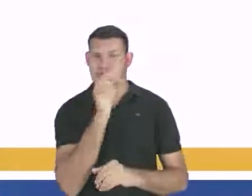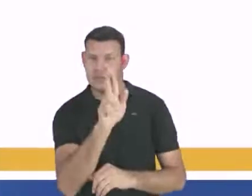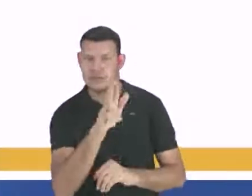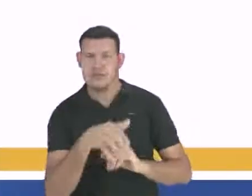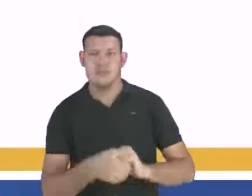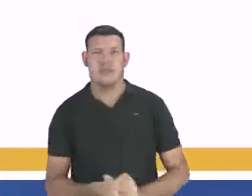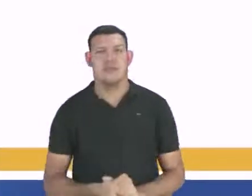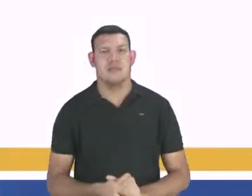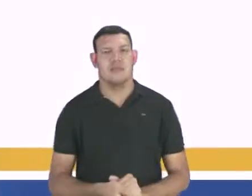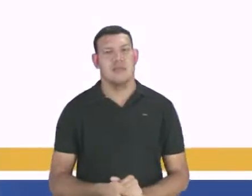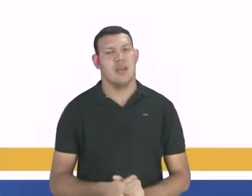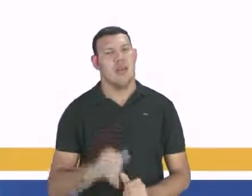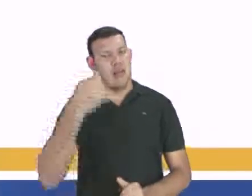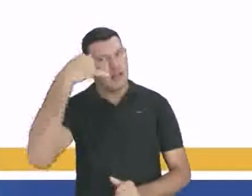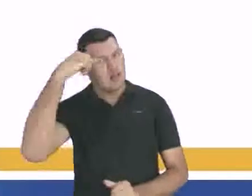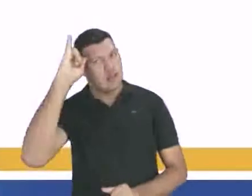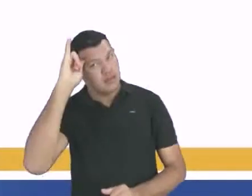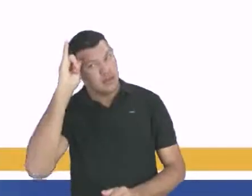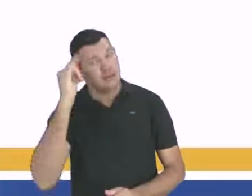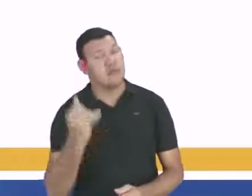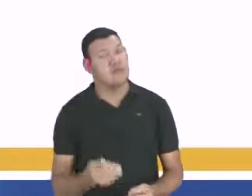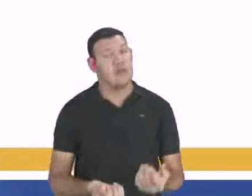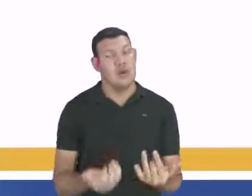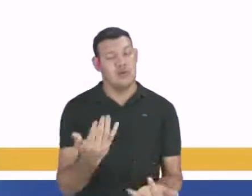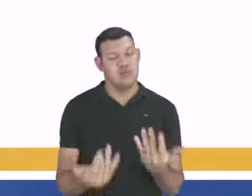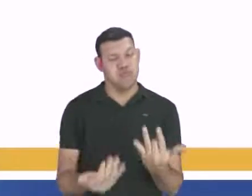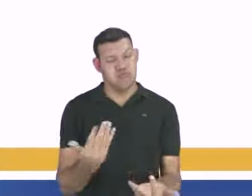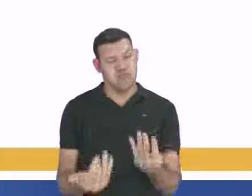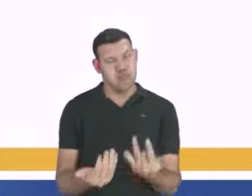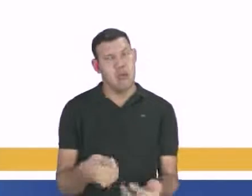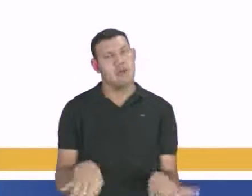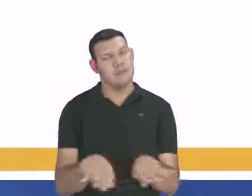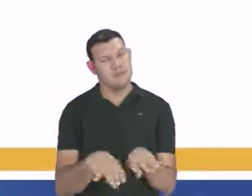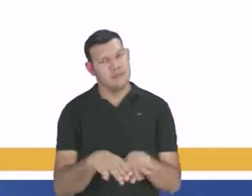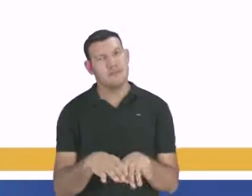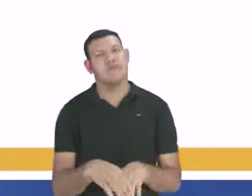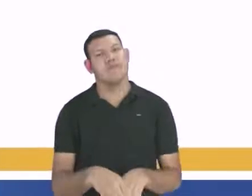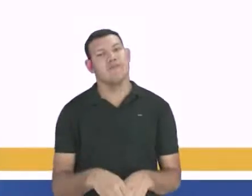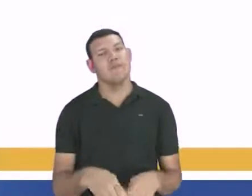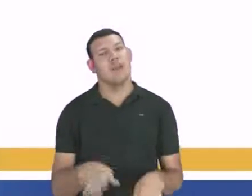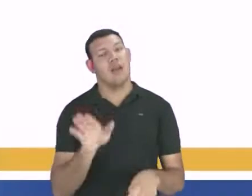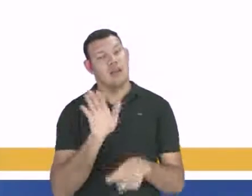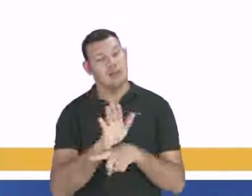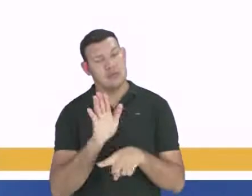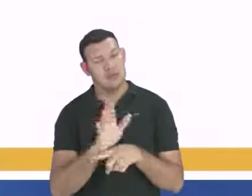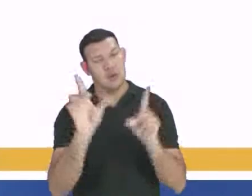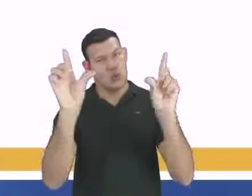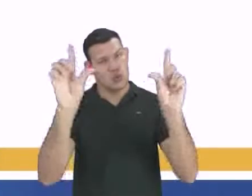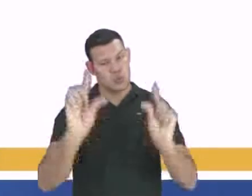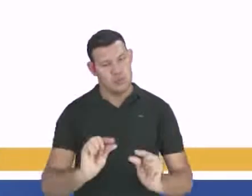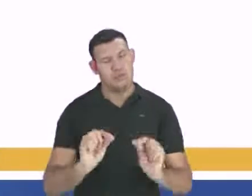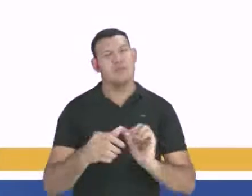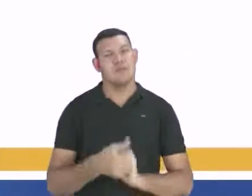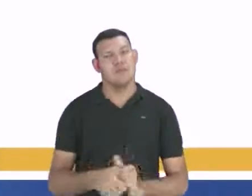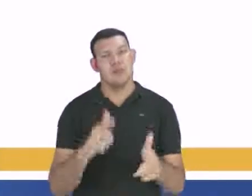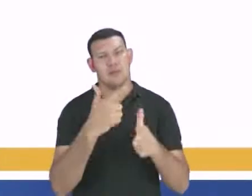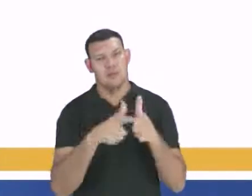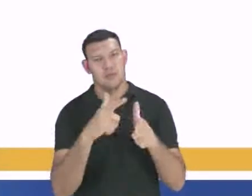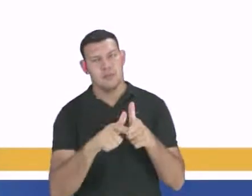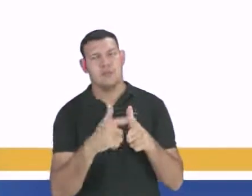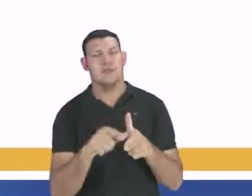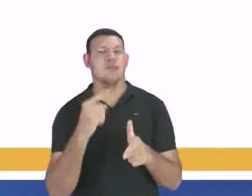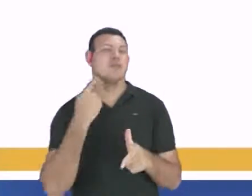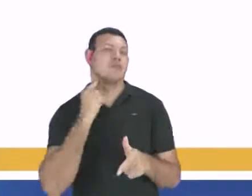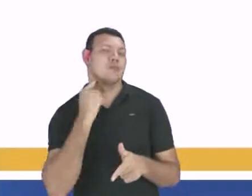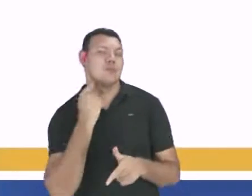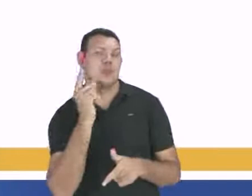E não fazer queimadas, né? As queimadas, né, jogam poluição no ar, tá? Então, tudo isso aí vai contribuir para atenuar, né, esse problema da poluição da